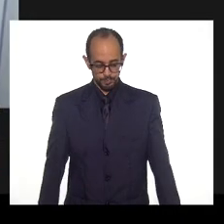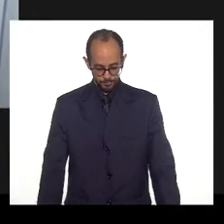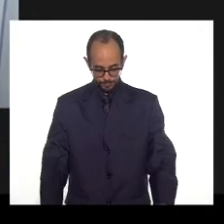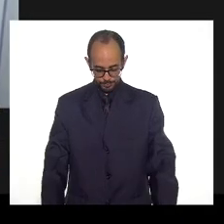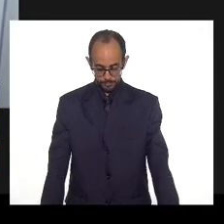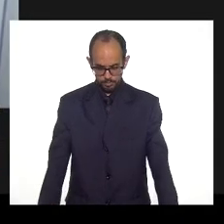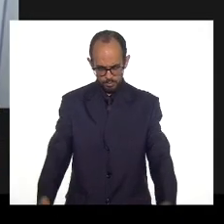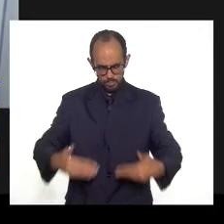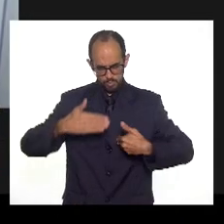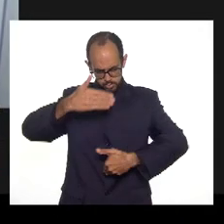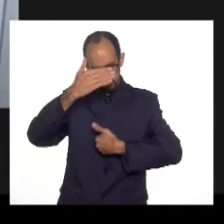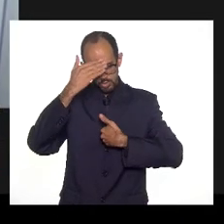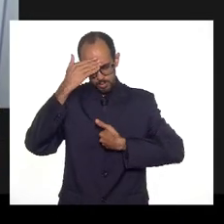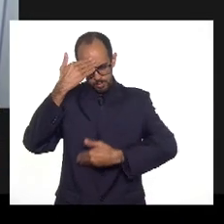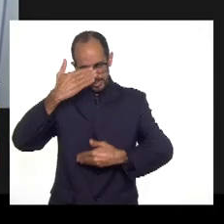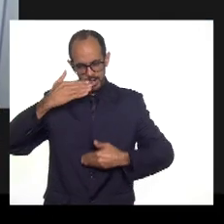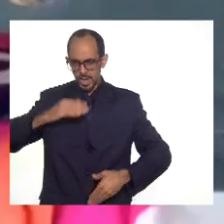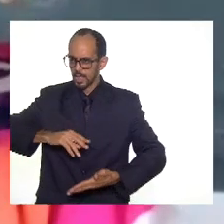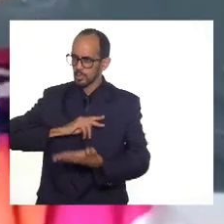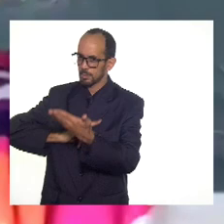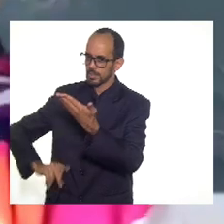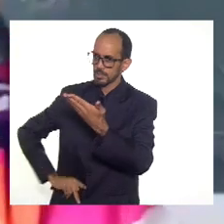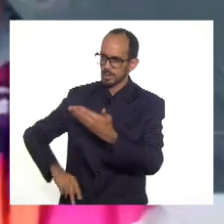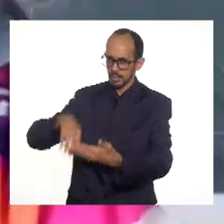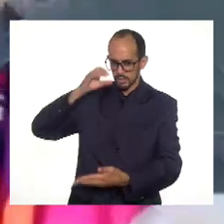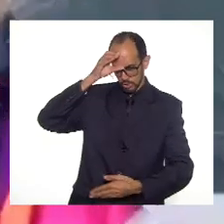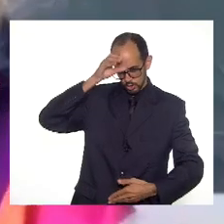Obrigada, senhora presidenta, deputada Tiaju.